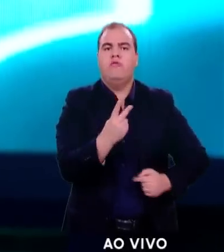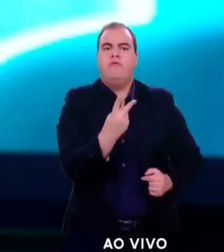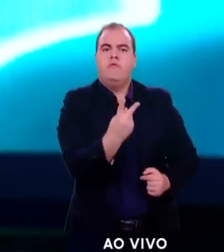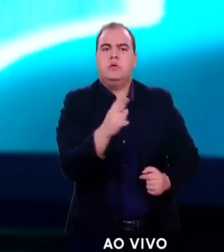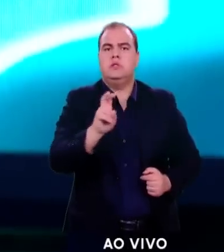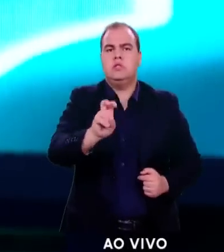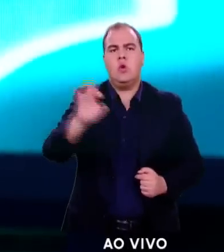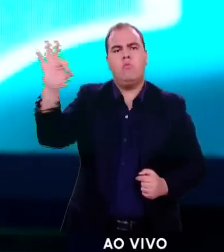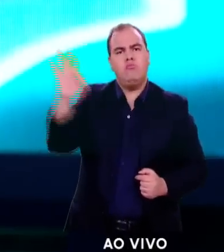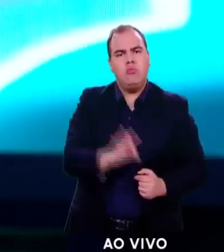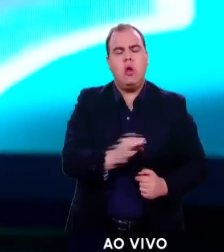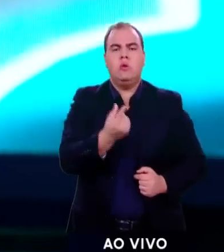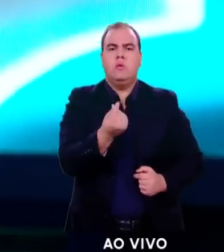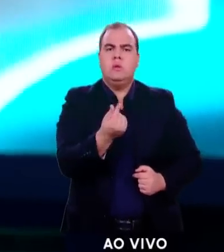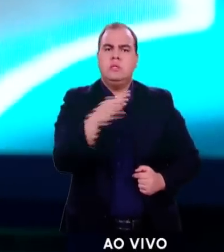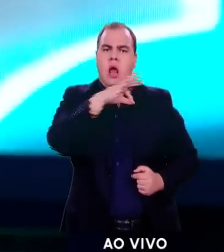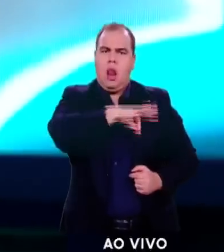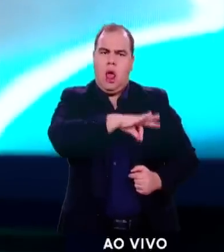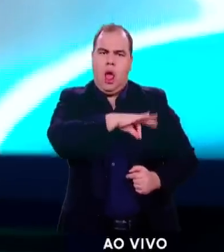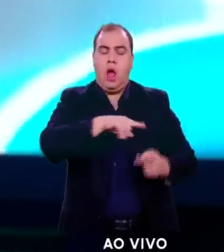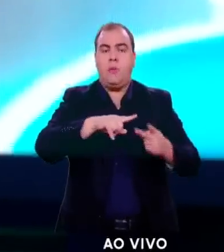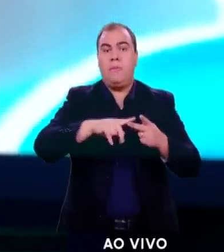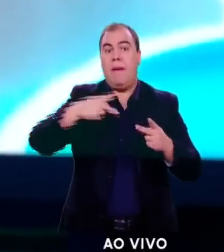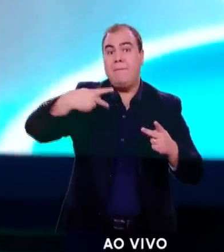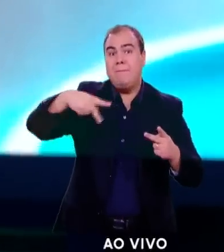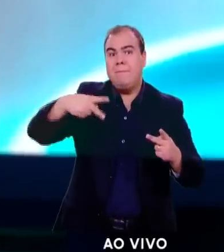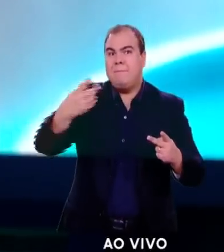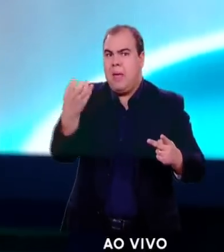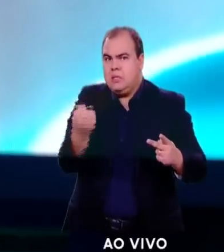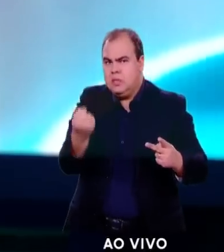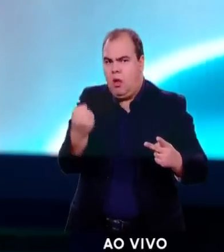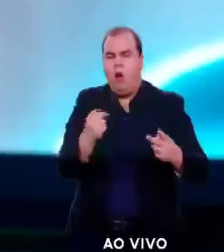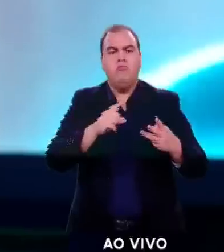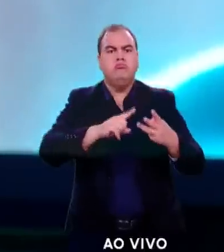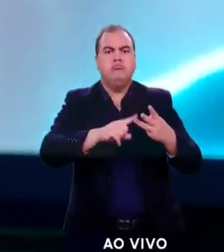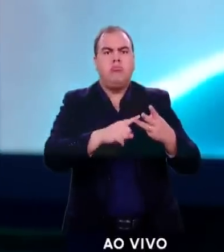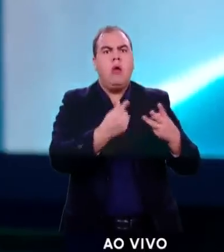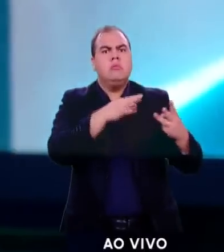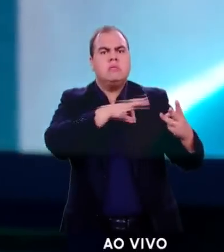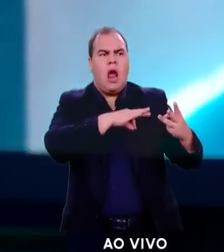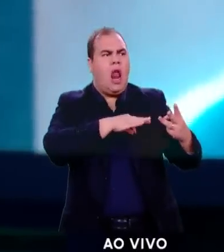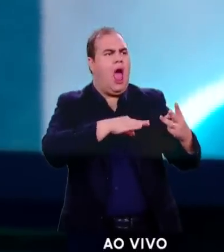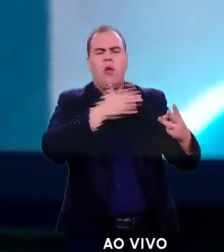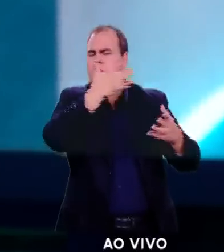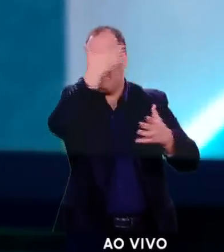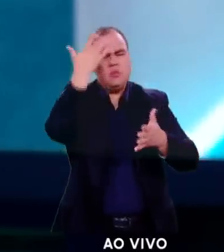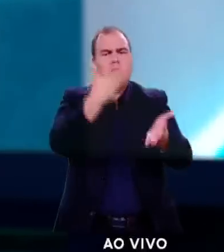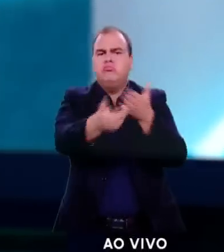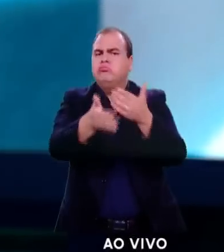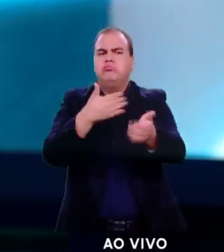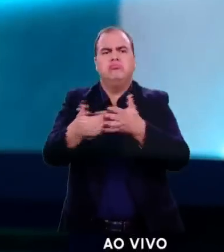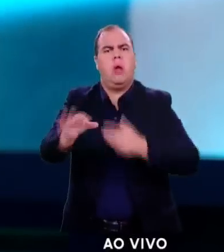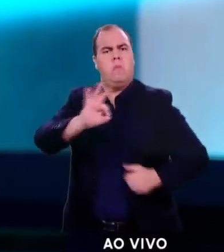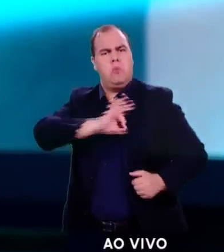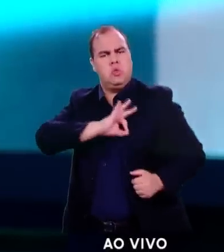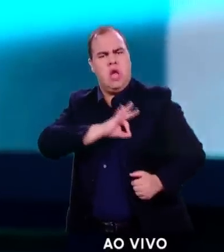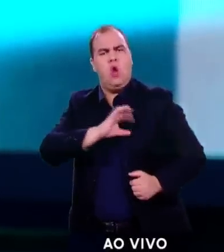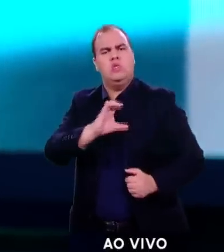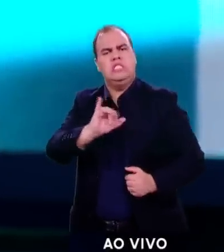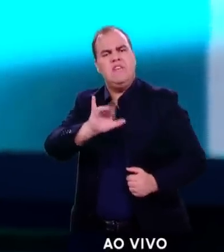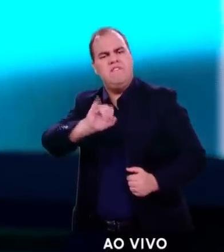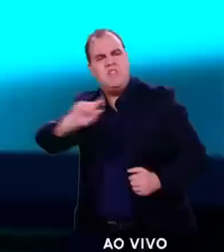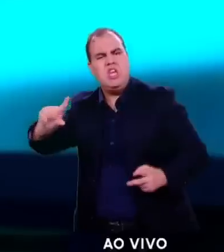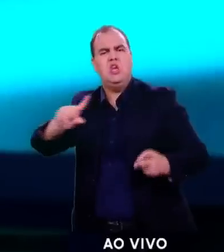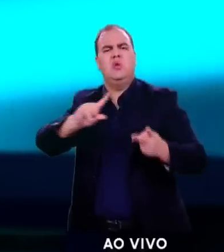no salário pensões e aposentadoria de todo mundo civis militares e o fundo daquelas pessoas que